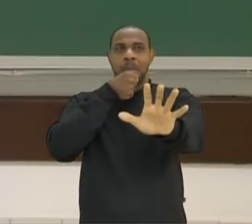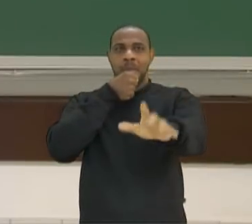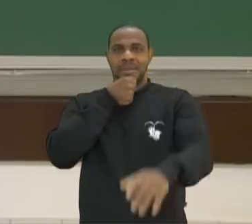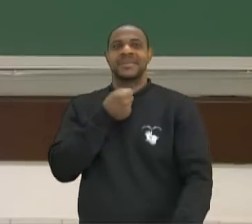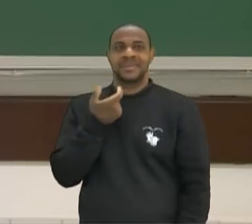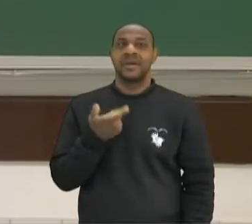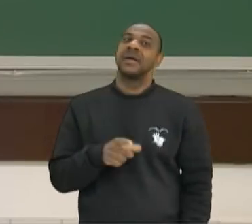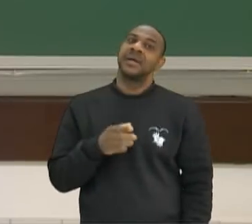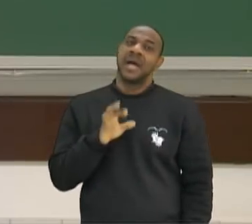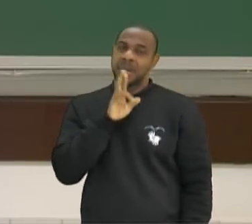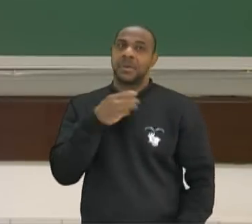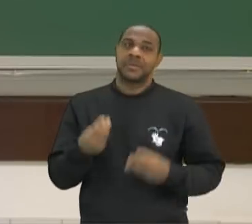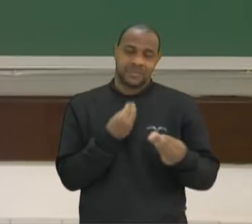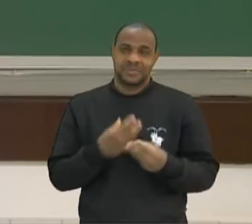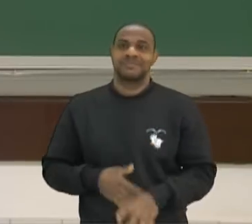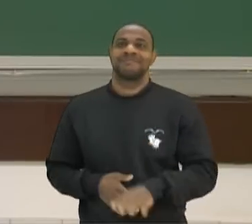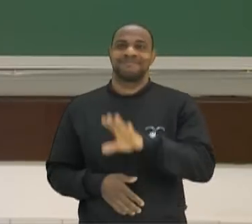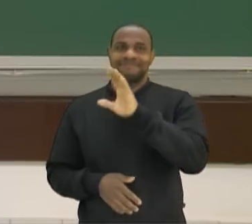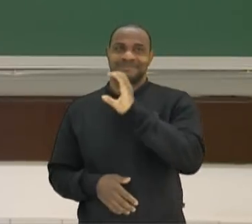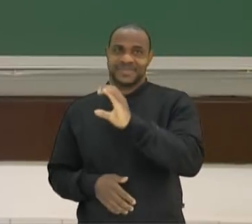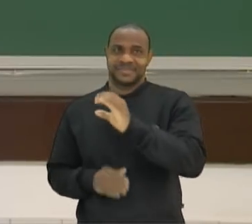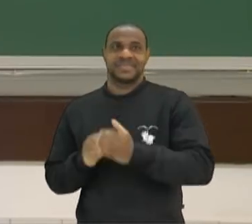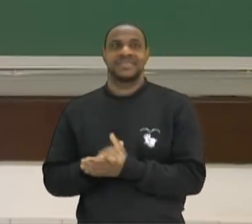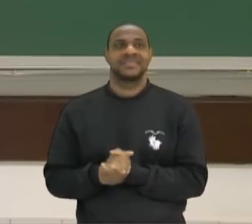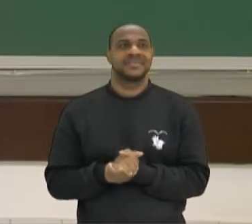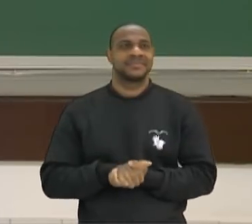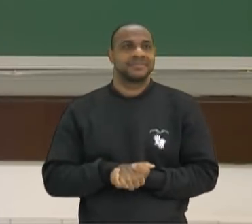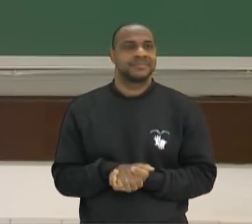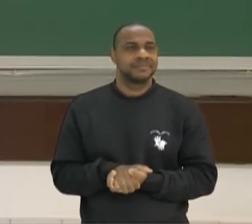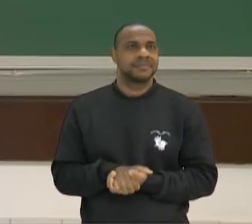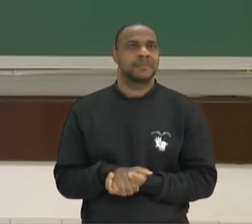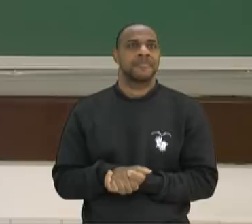letter C. Very good. So,